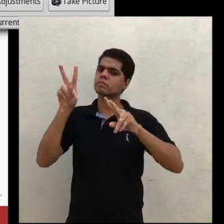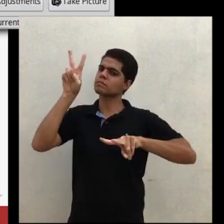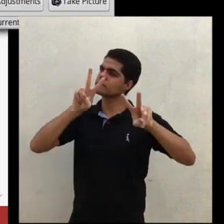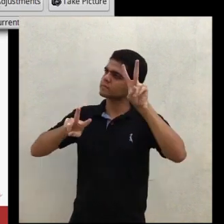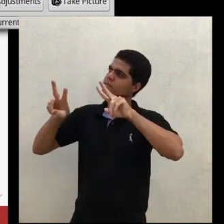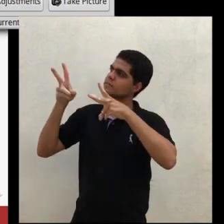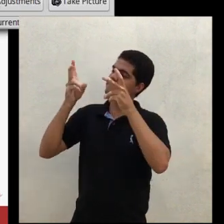Eu vou